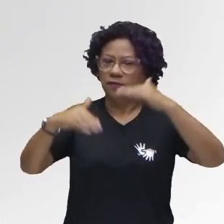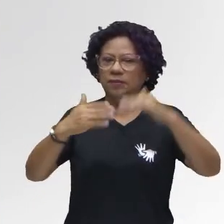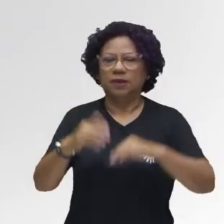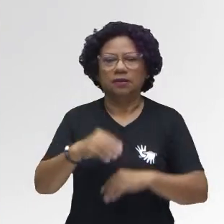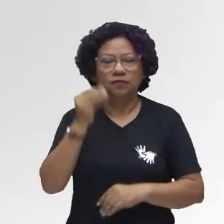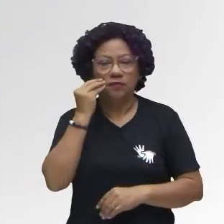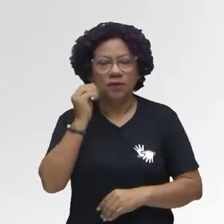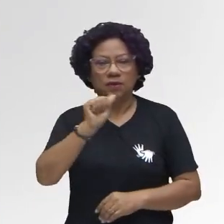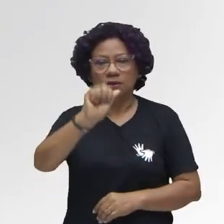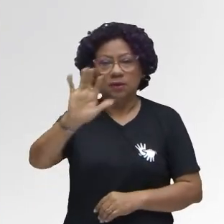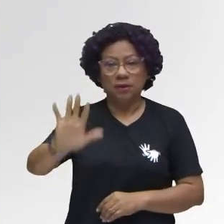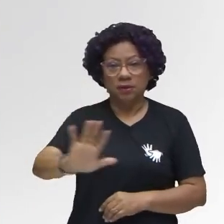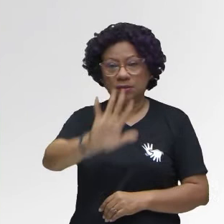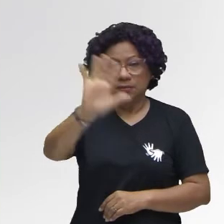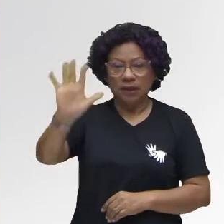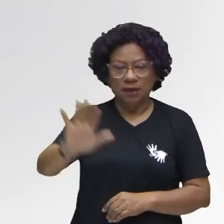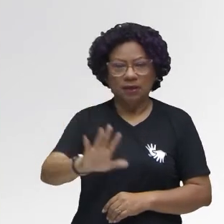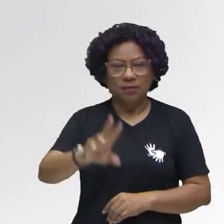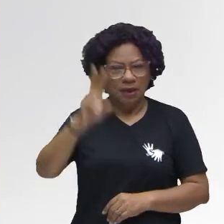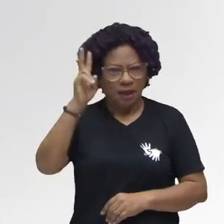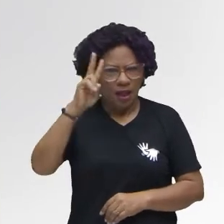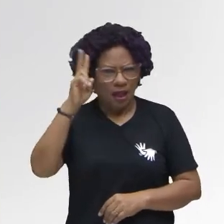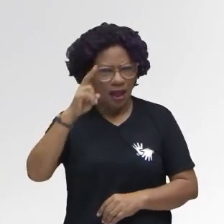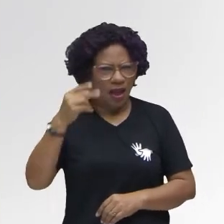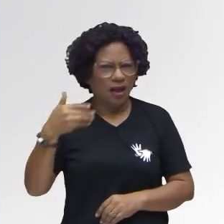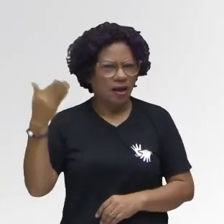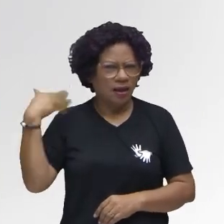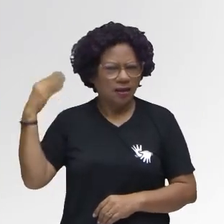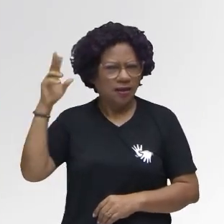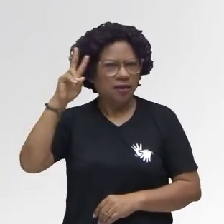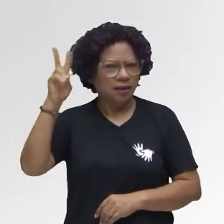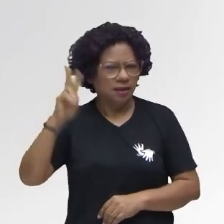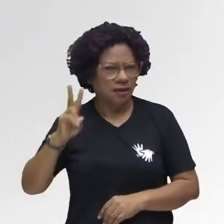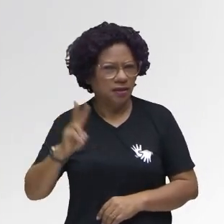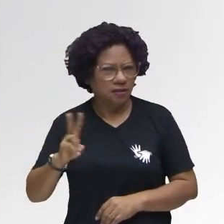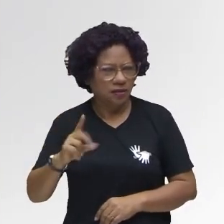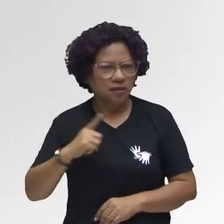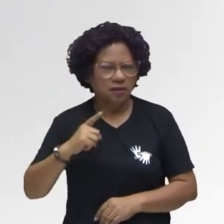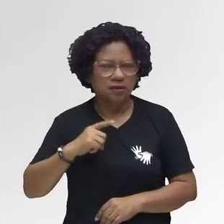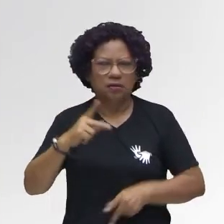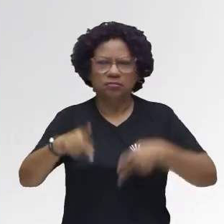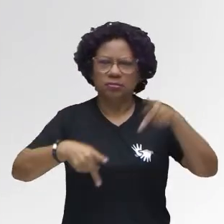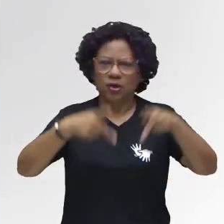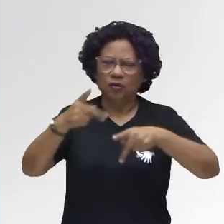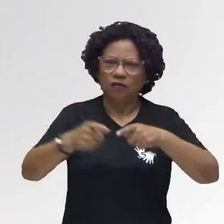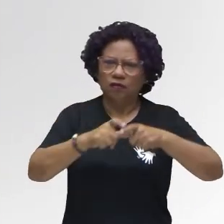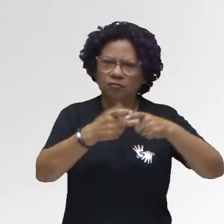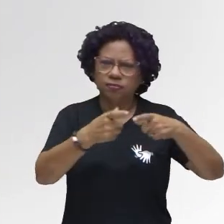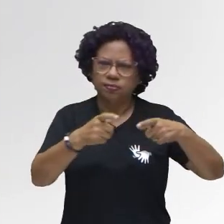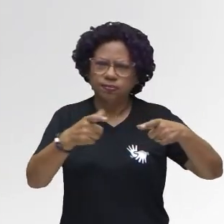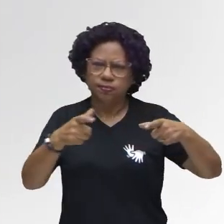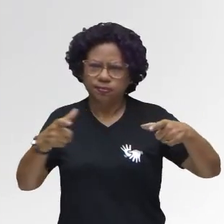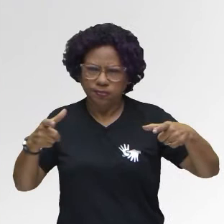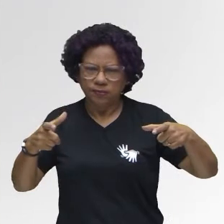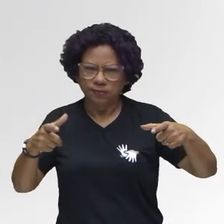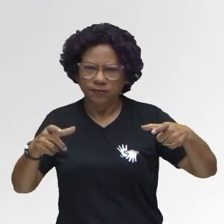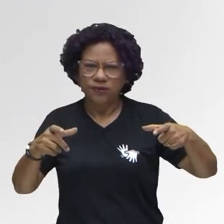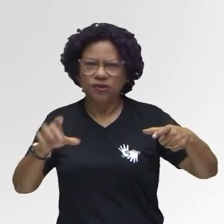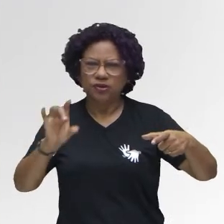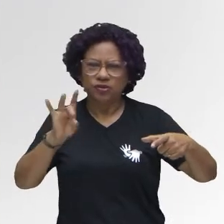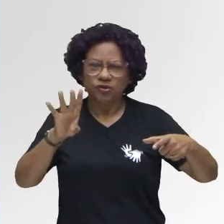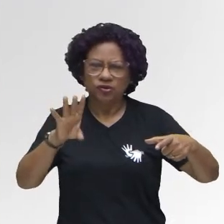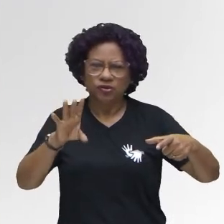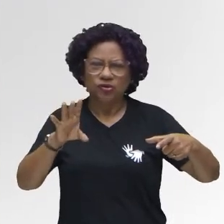mapa. Vocês lembram quando a gente estava nas capitanias hereditárias? A grande população estava dentro do território do Nordeste.